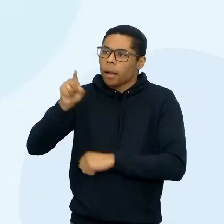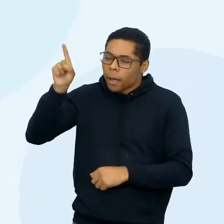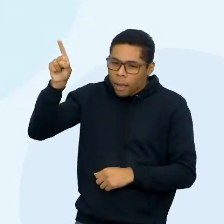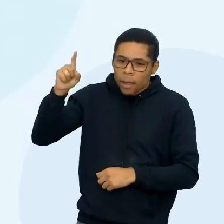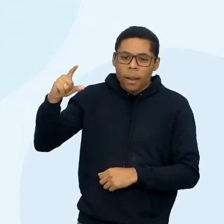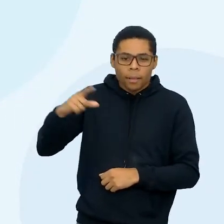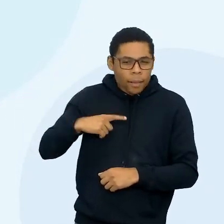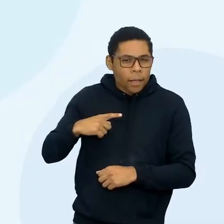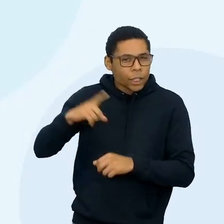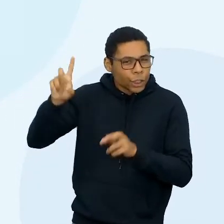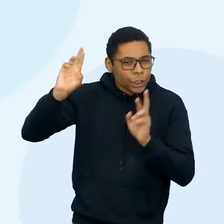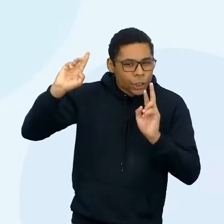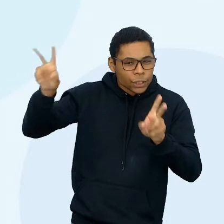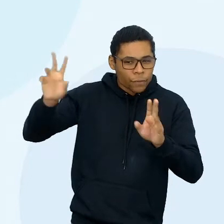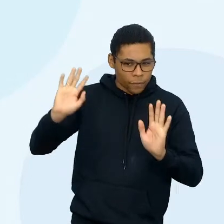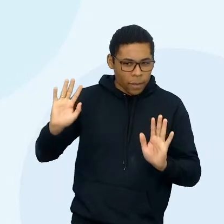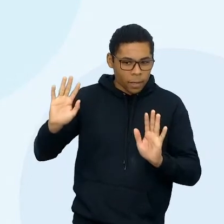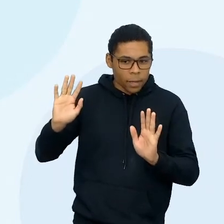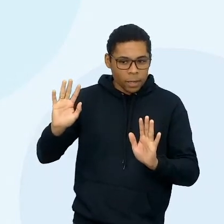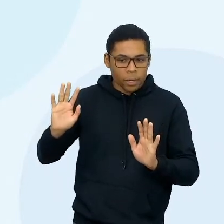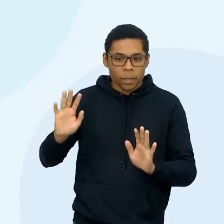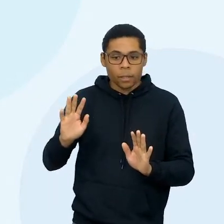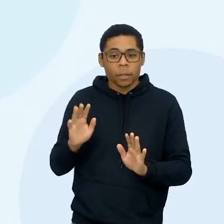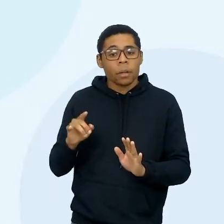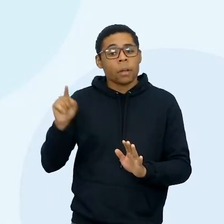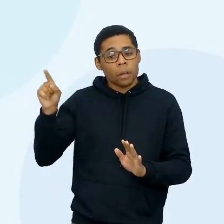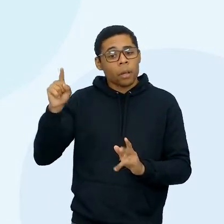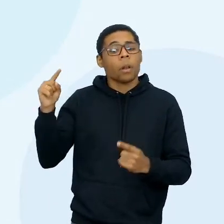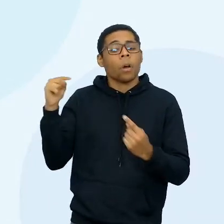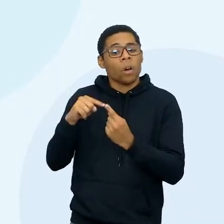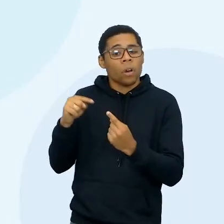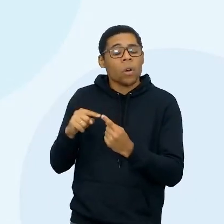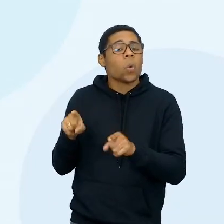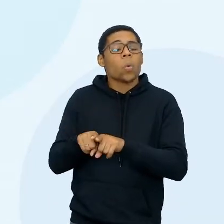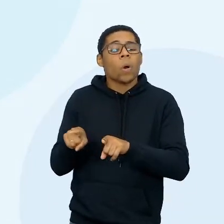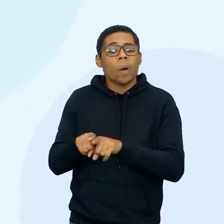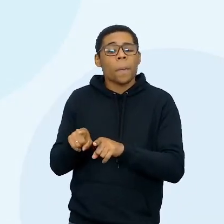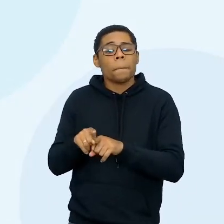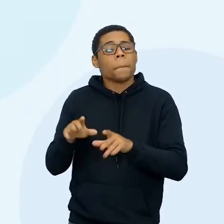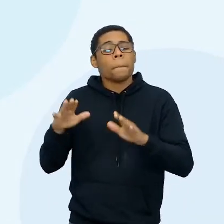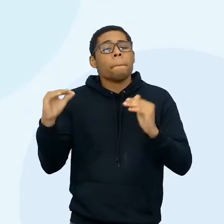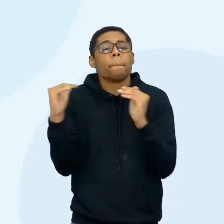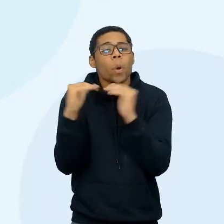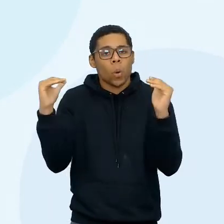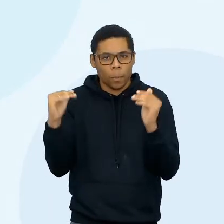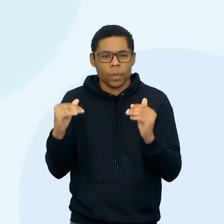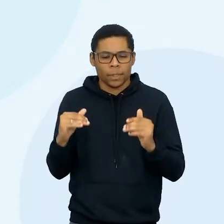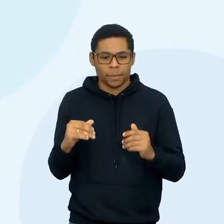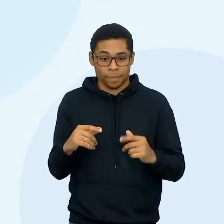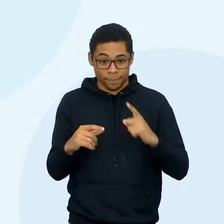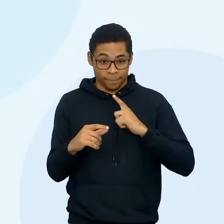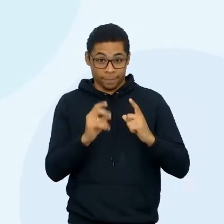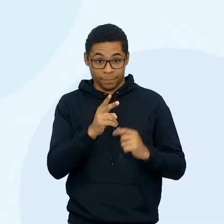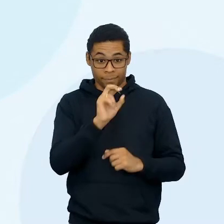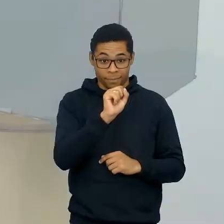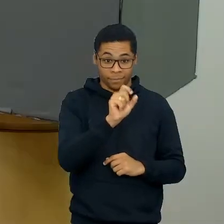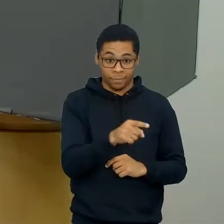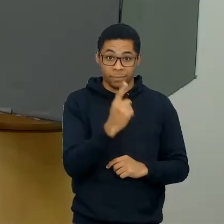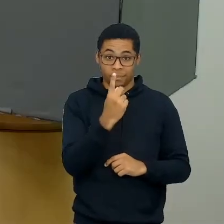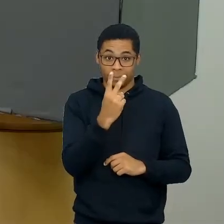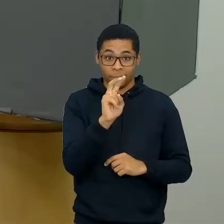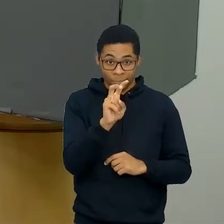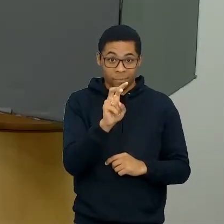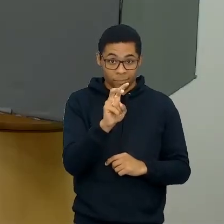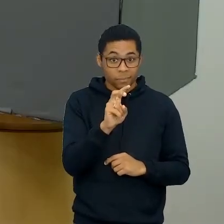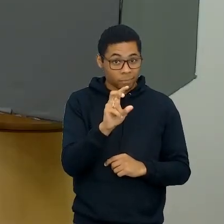uma especificação técnica que corresponde a uma proporção, a uma fração para a entrada de